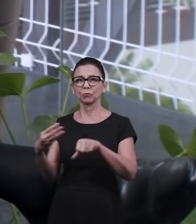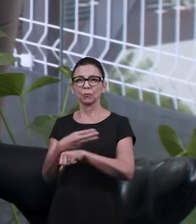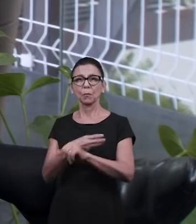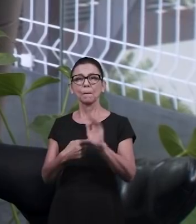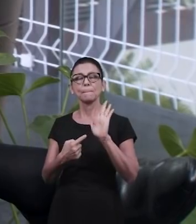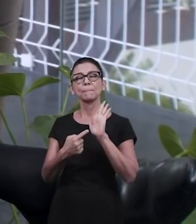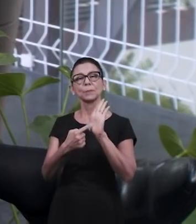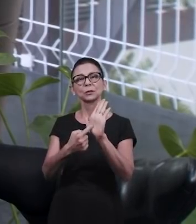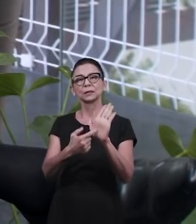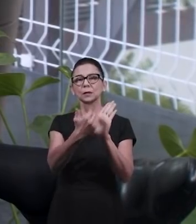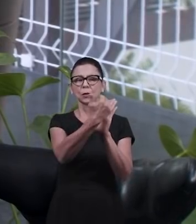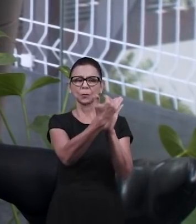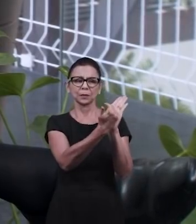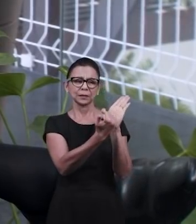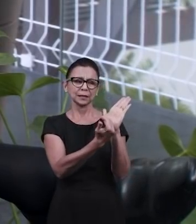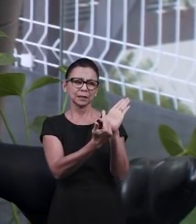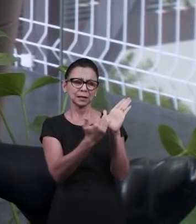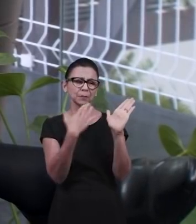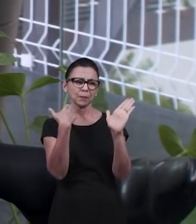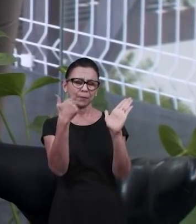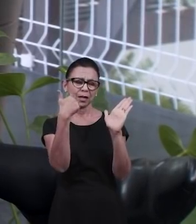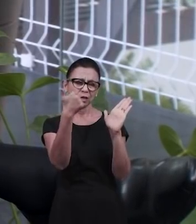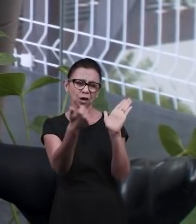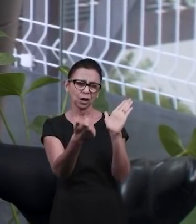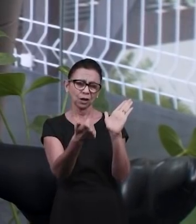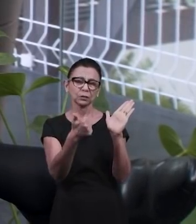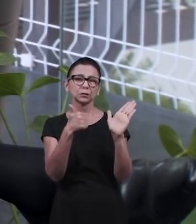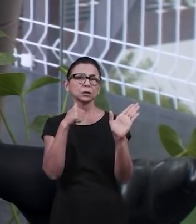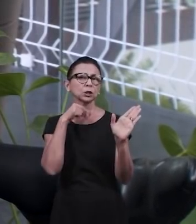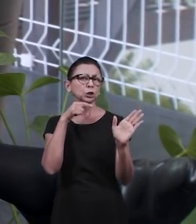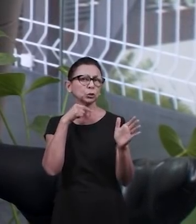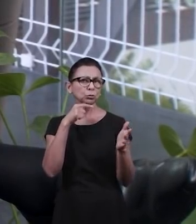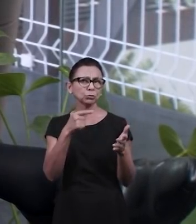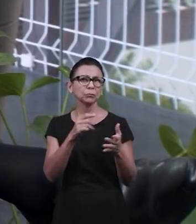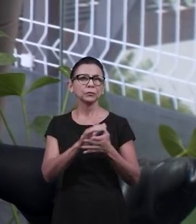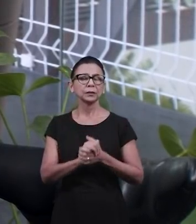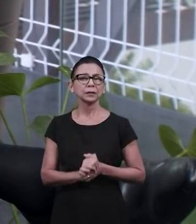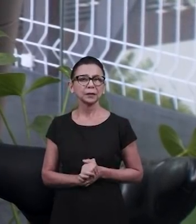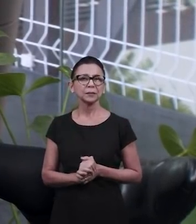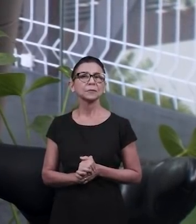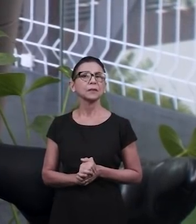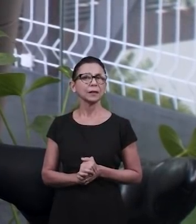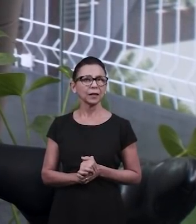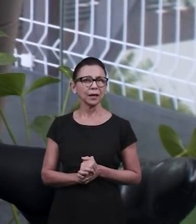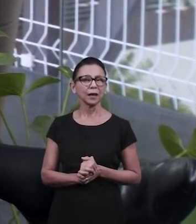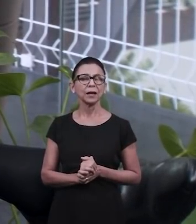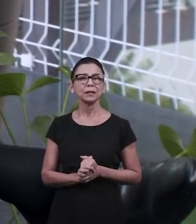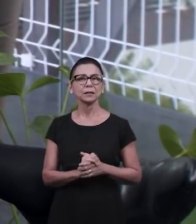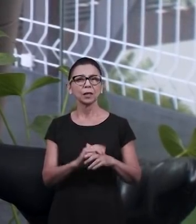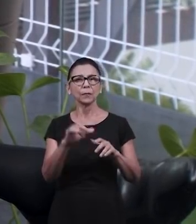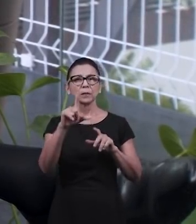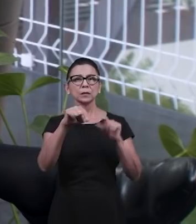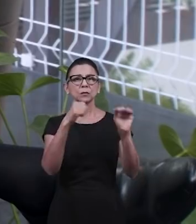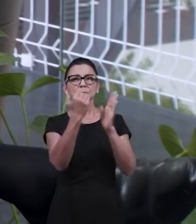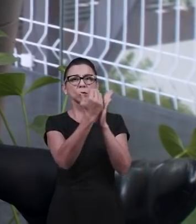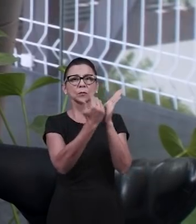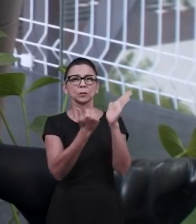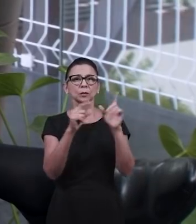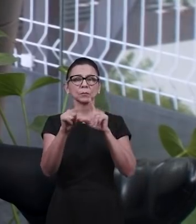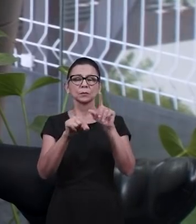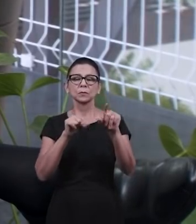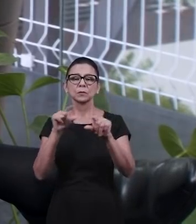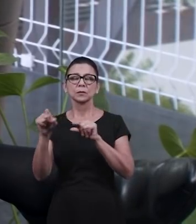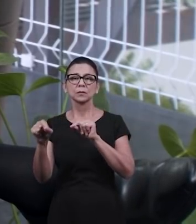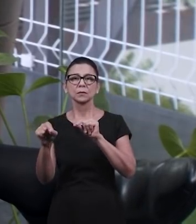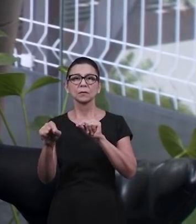mais gosta, se tem alguma dúvida. Indique o quadro e a sua mensagem será enviada para os apresentadores daquele quadro.